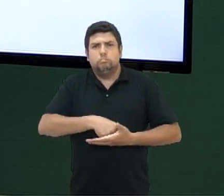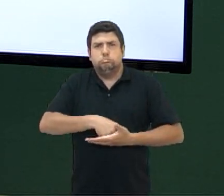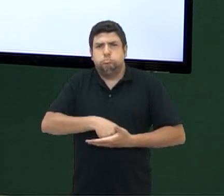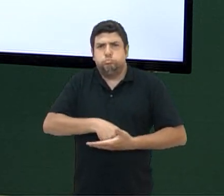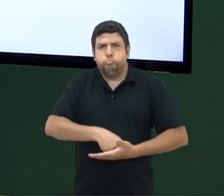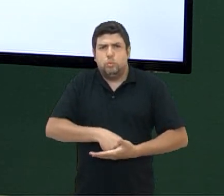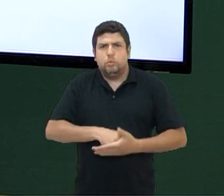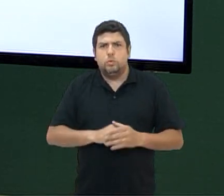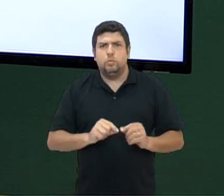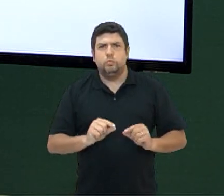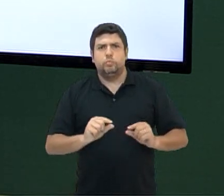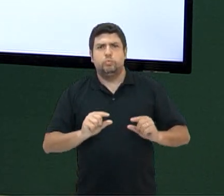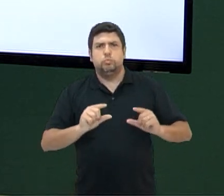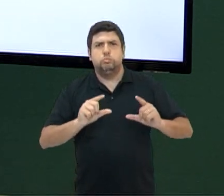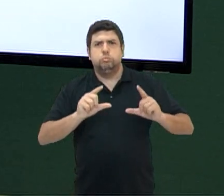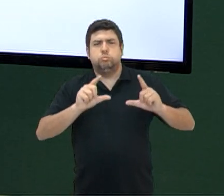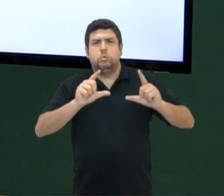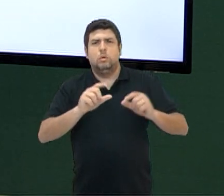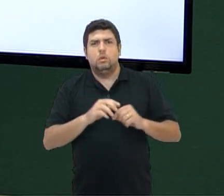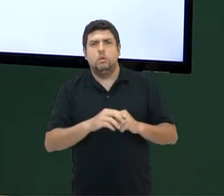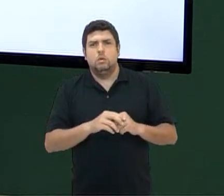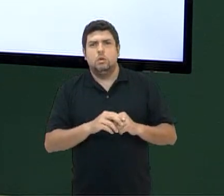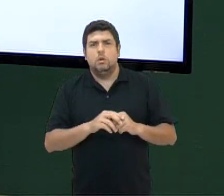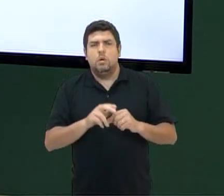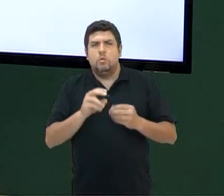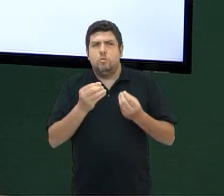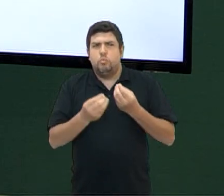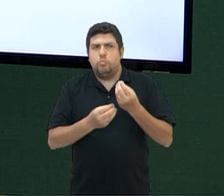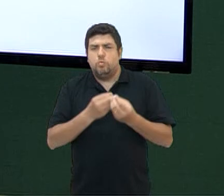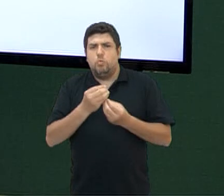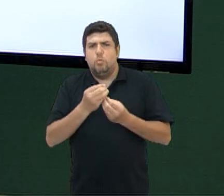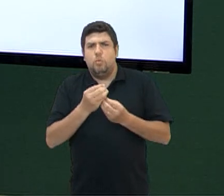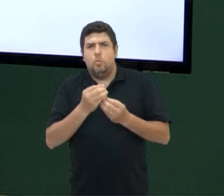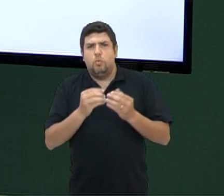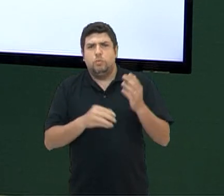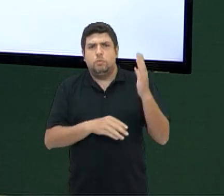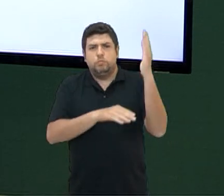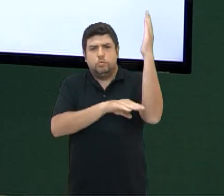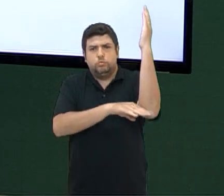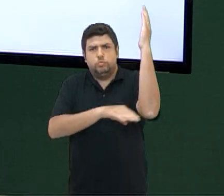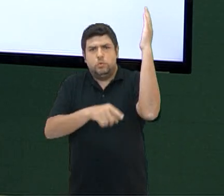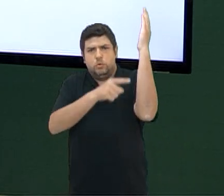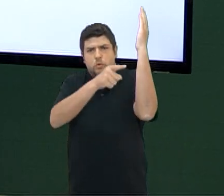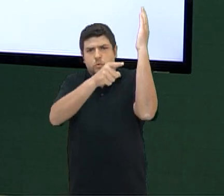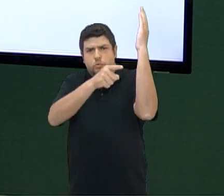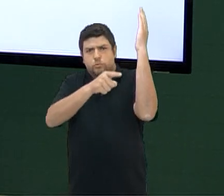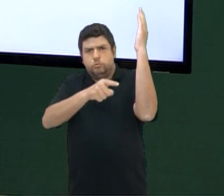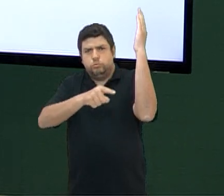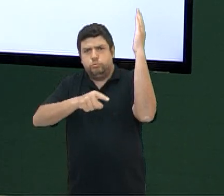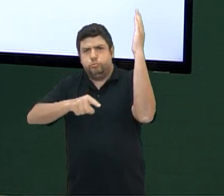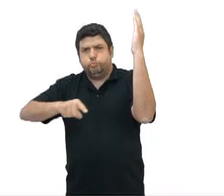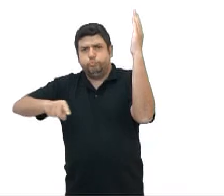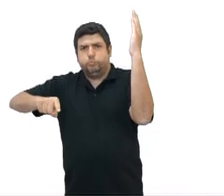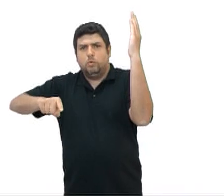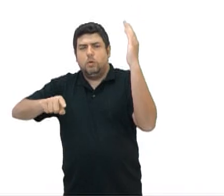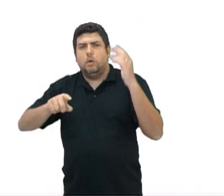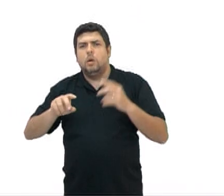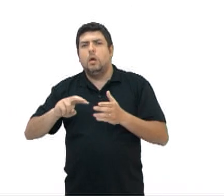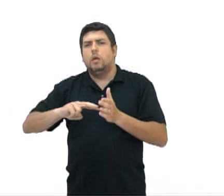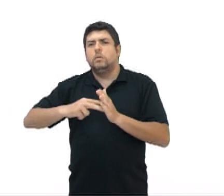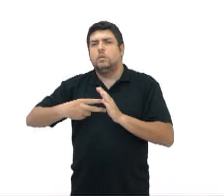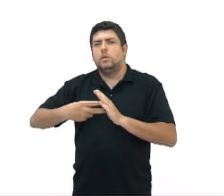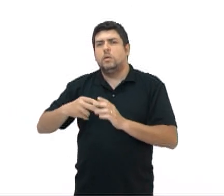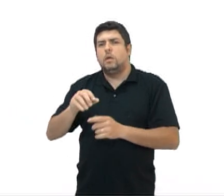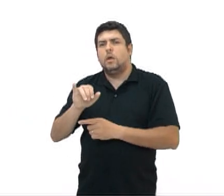de curvatura e essa linha de curvatura representa uma transformação isotérmica. Agora,